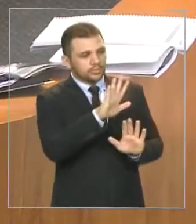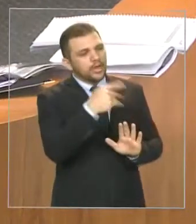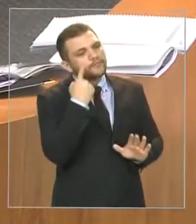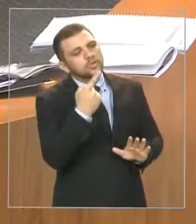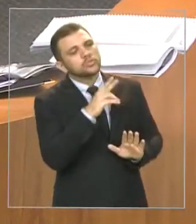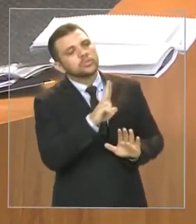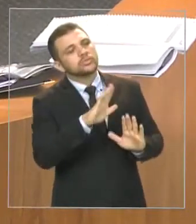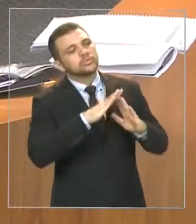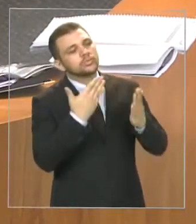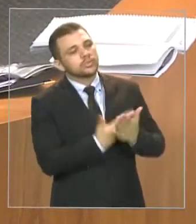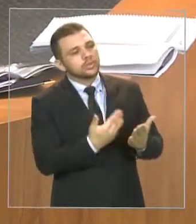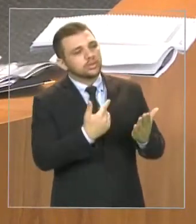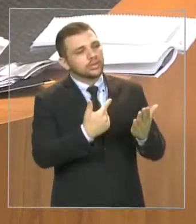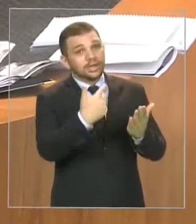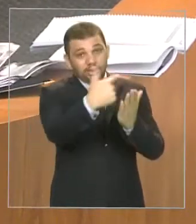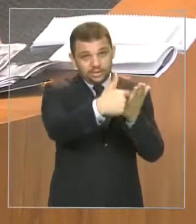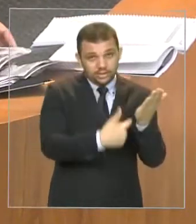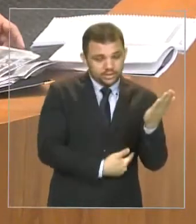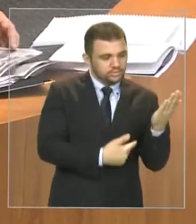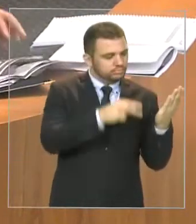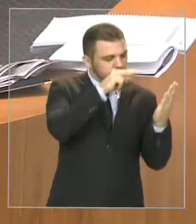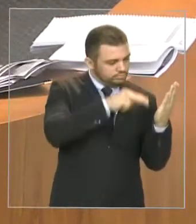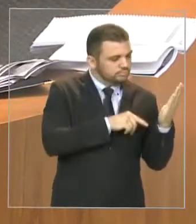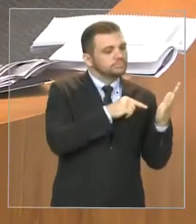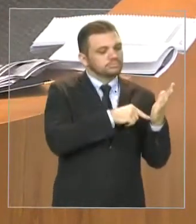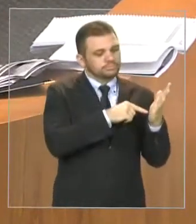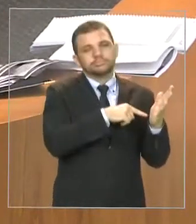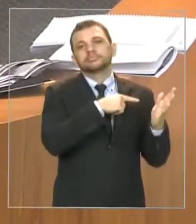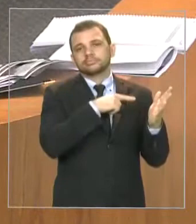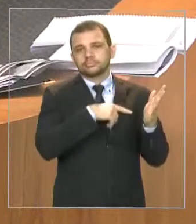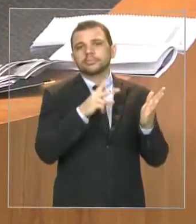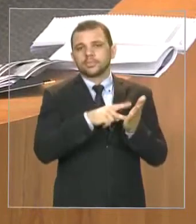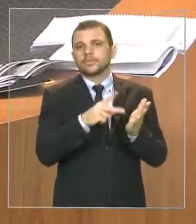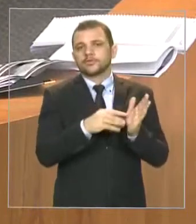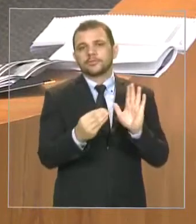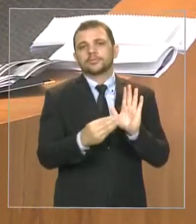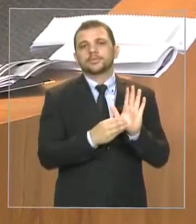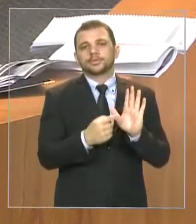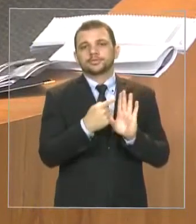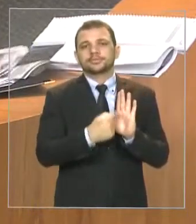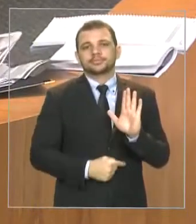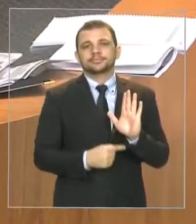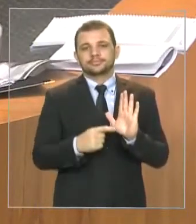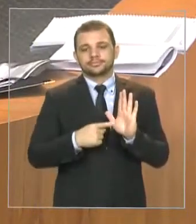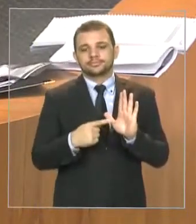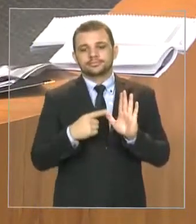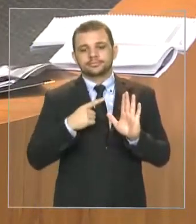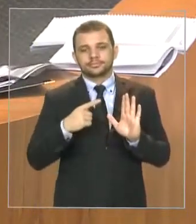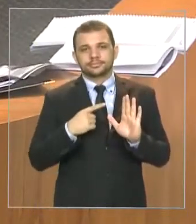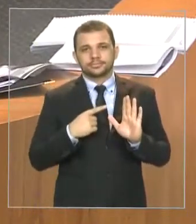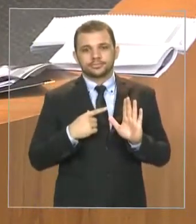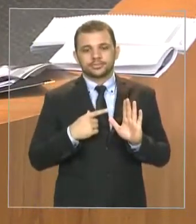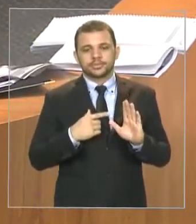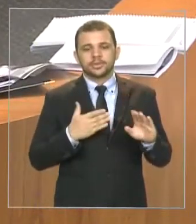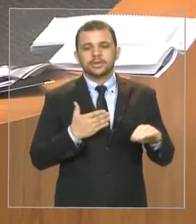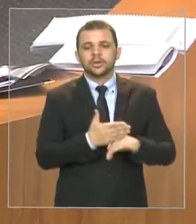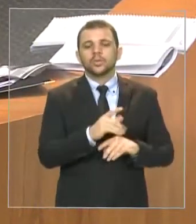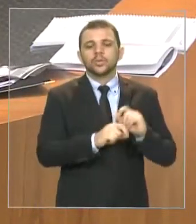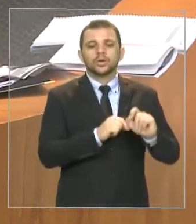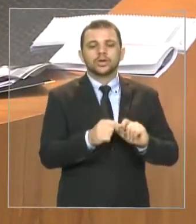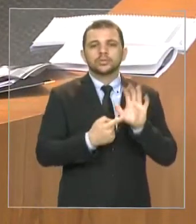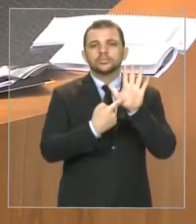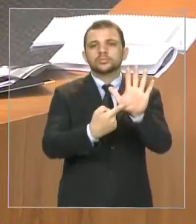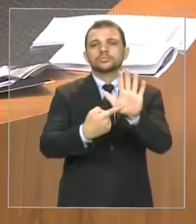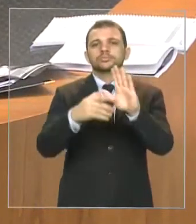escola, e a escola consta na relação. Consta realmente na relação, embora não tenha sofrido intervenção, mas a escola está aqui